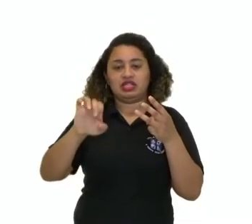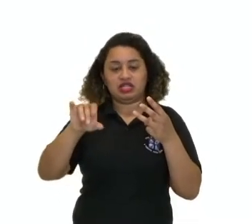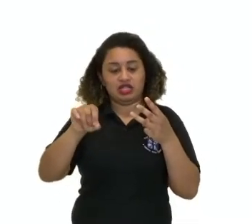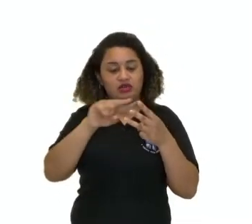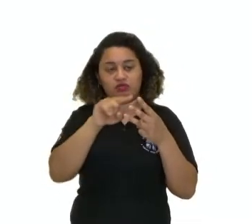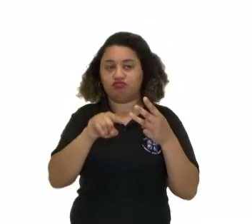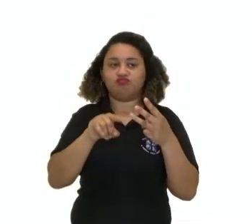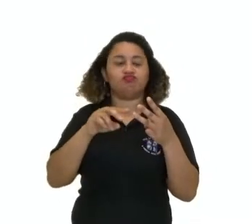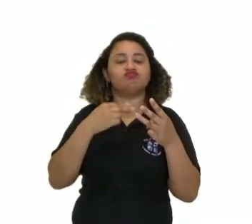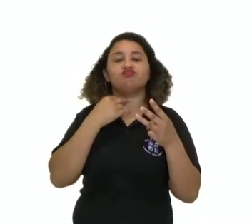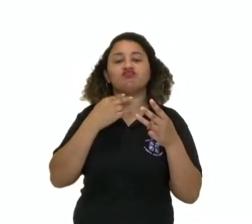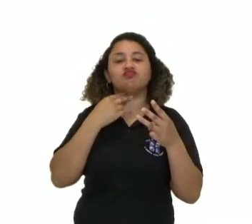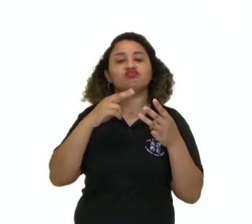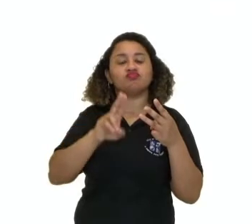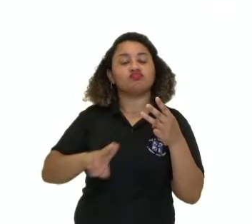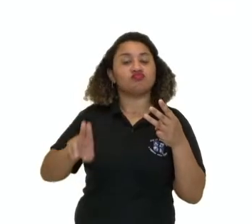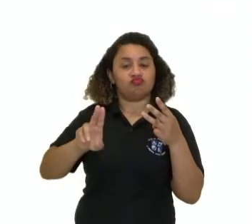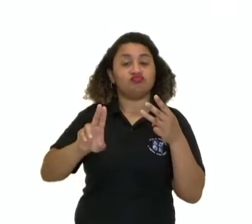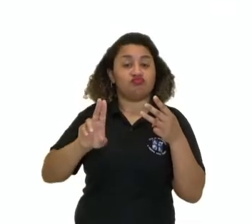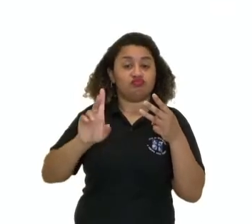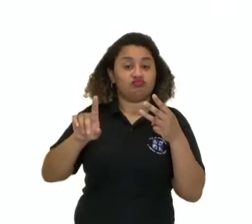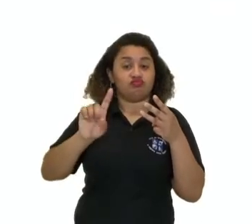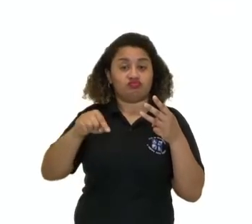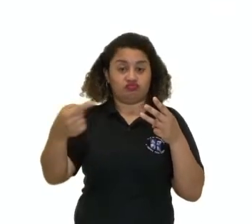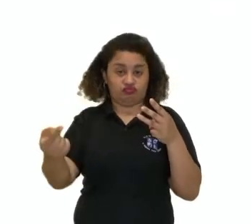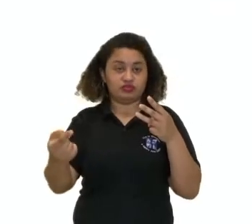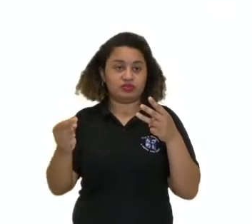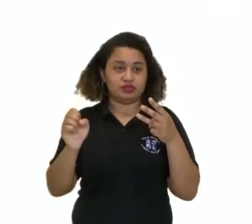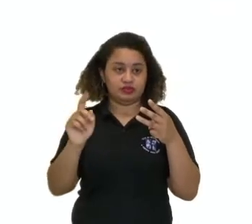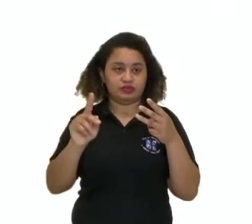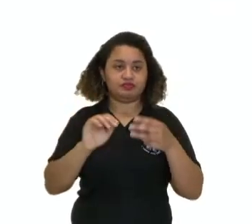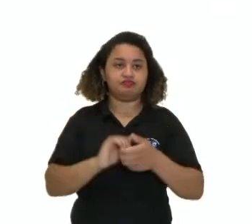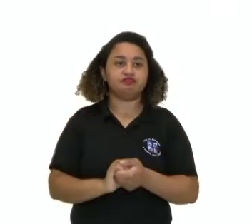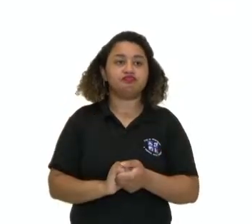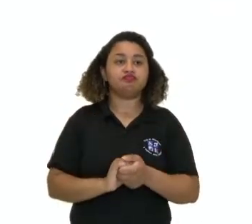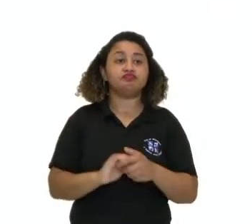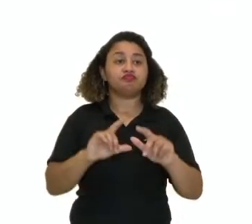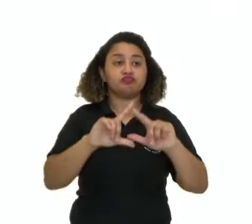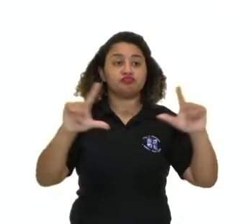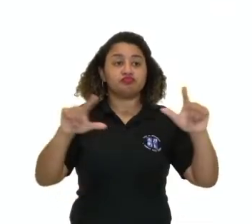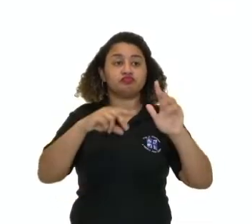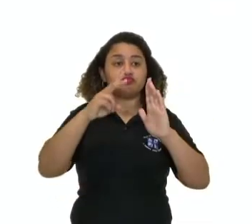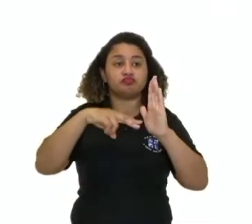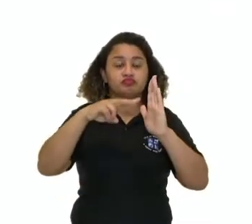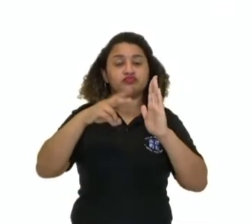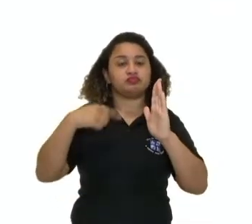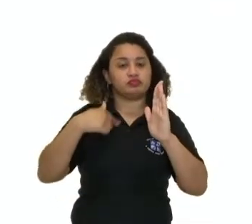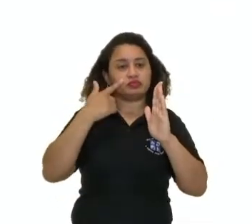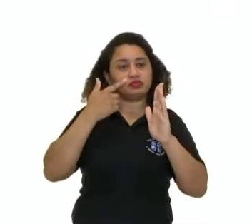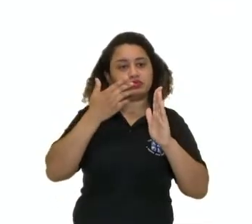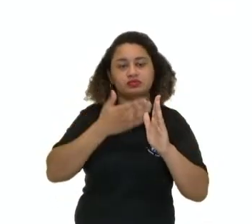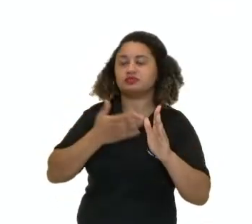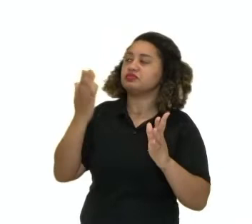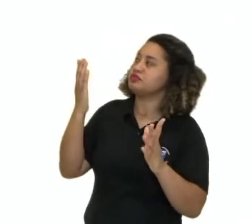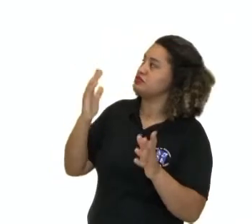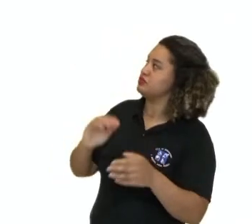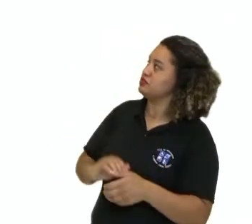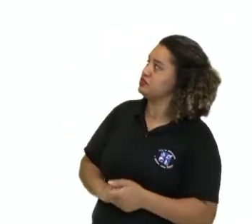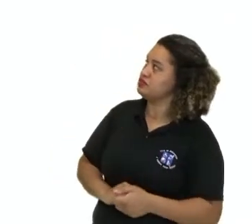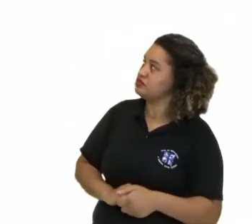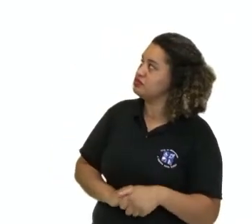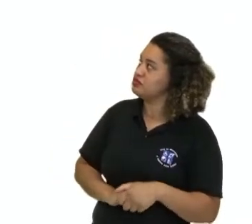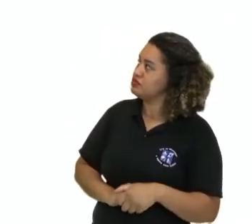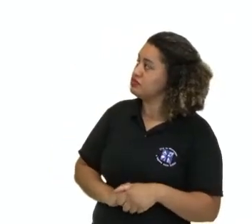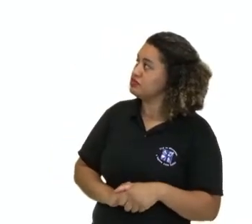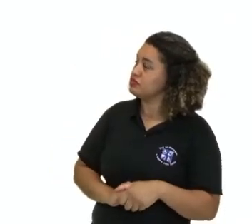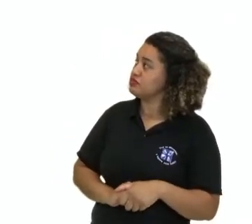e terminado se vamos ver a tirinha você vai ver o que é bom para tosse prepare-se